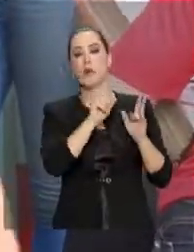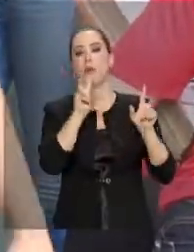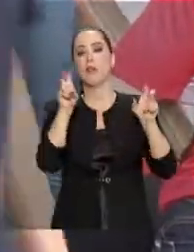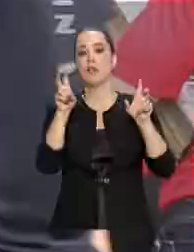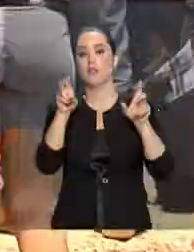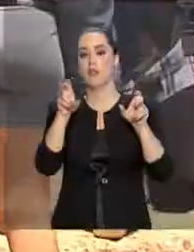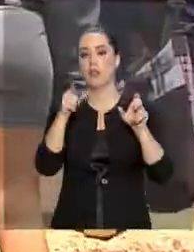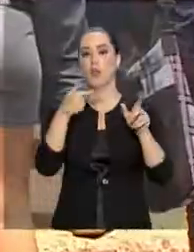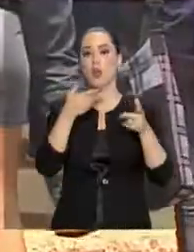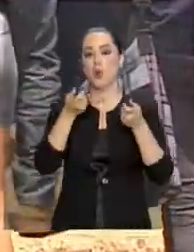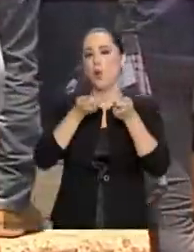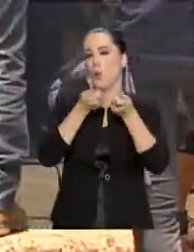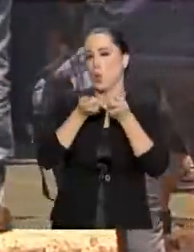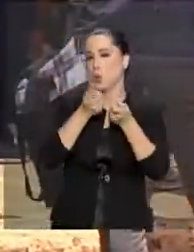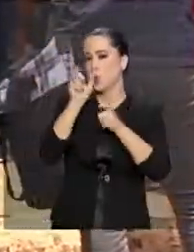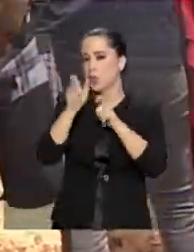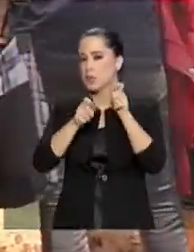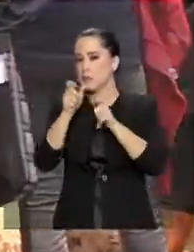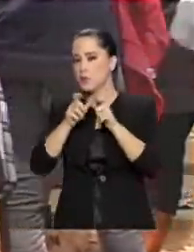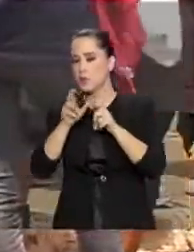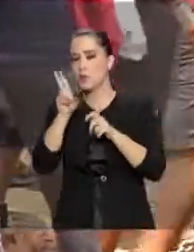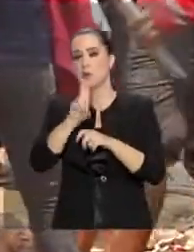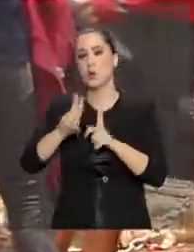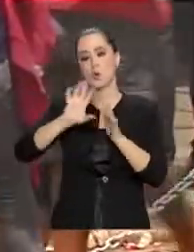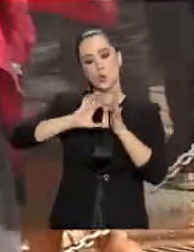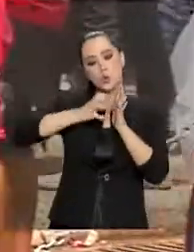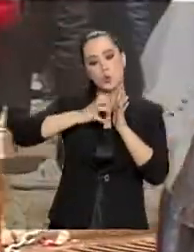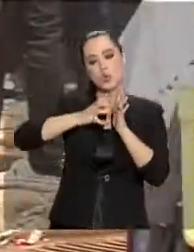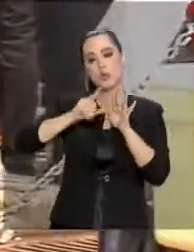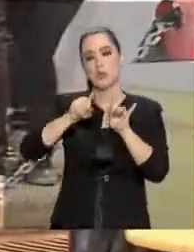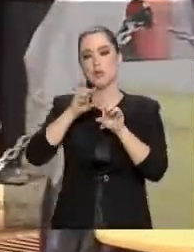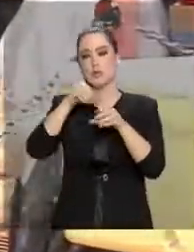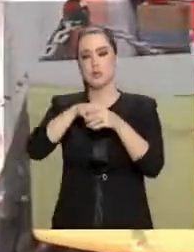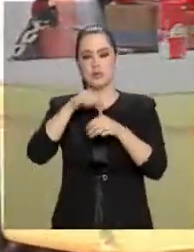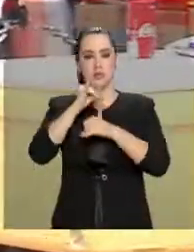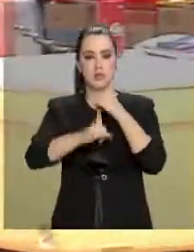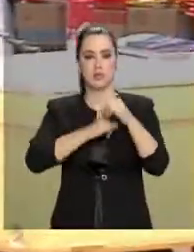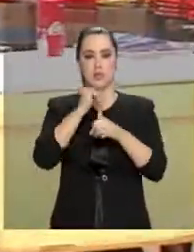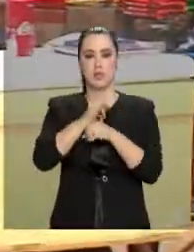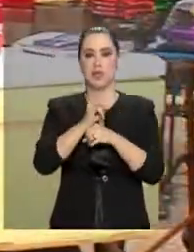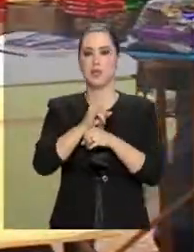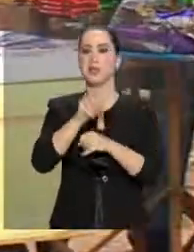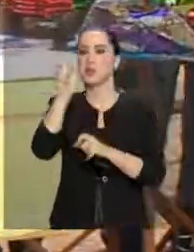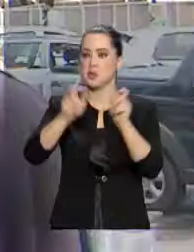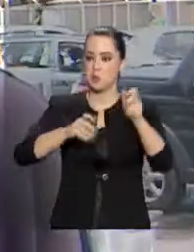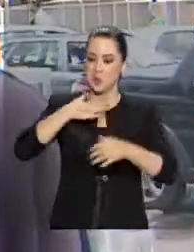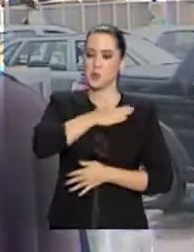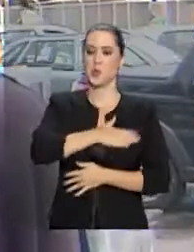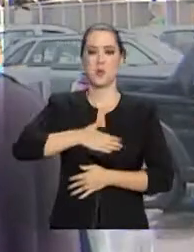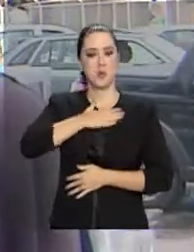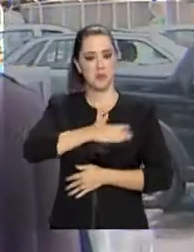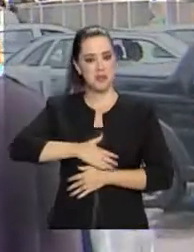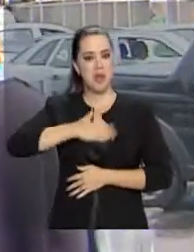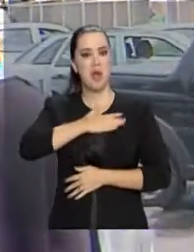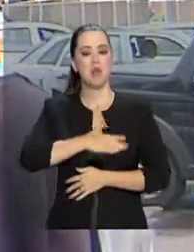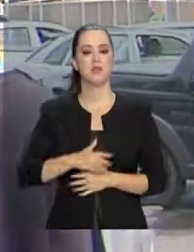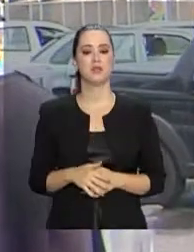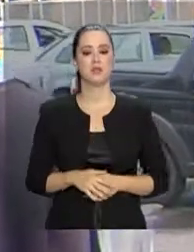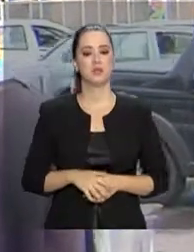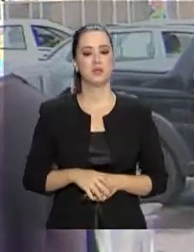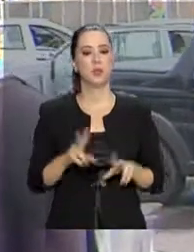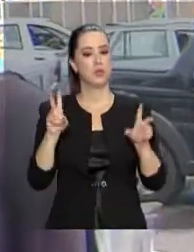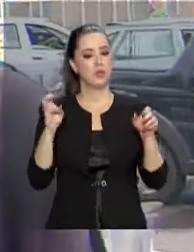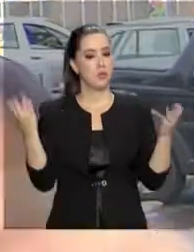comportamento do usuário pelo controle de dados na internet, agradou a maioria dos candidatos. O tema foi bem mais fácil esse